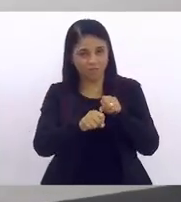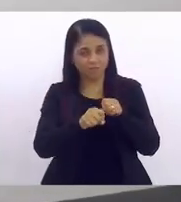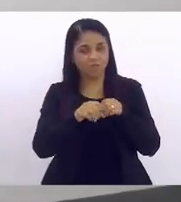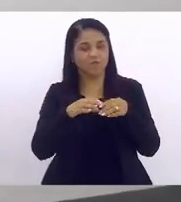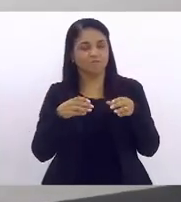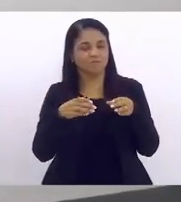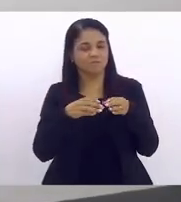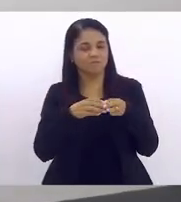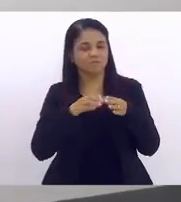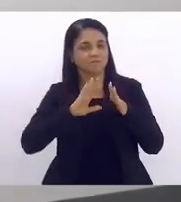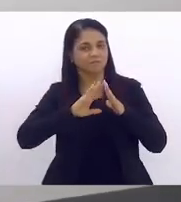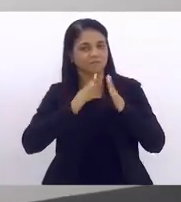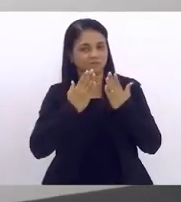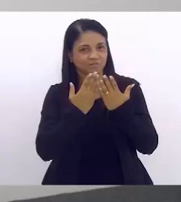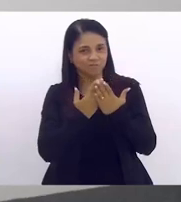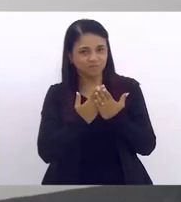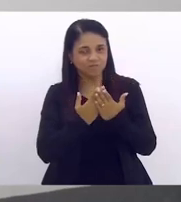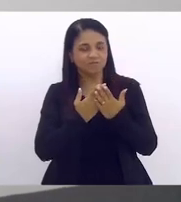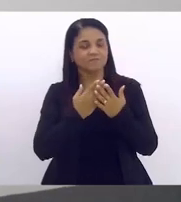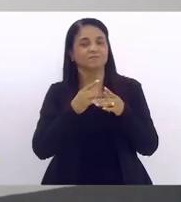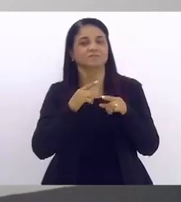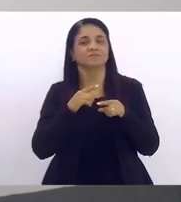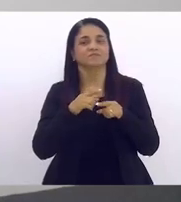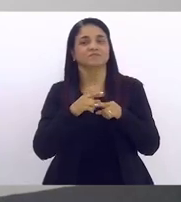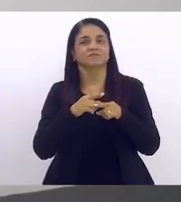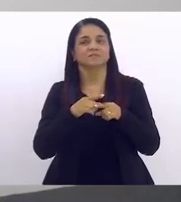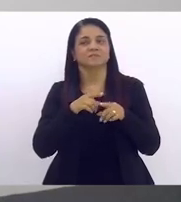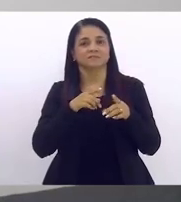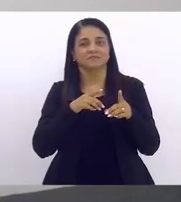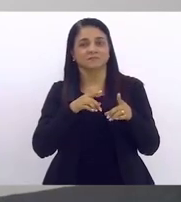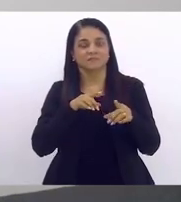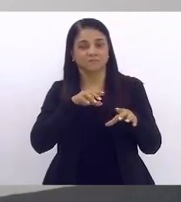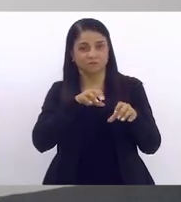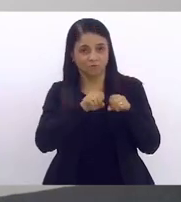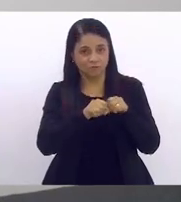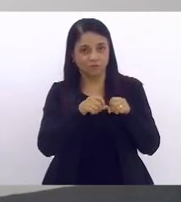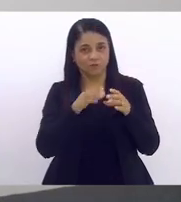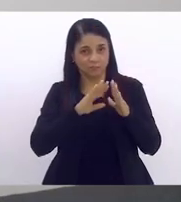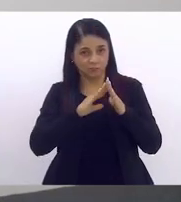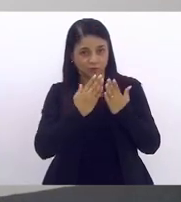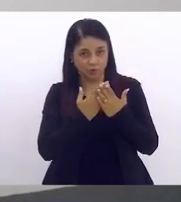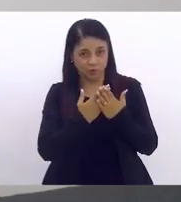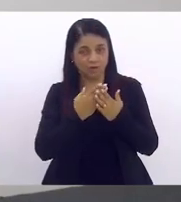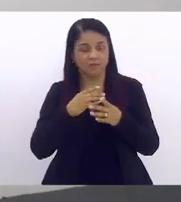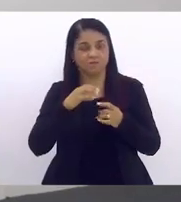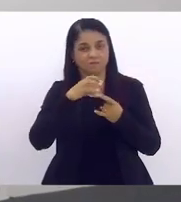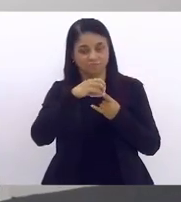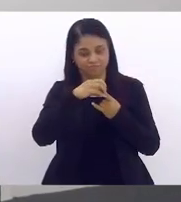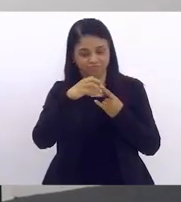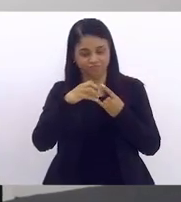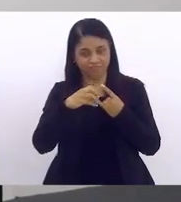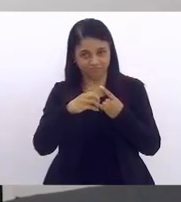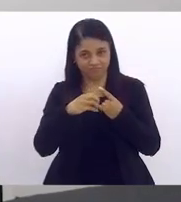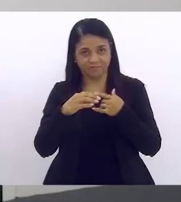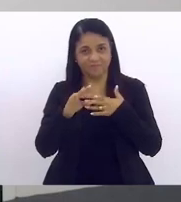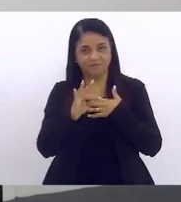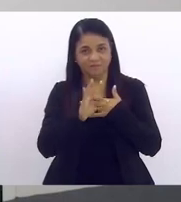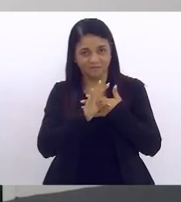Saúde Joaquim Venâncio. Fez estágio na Maria Amélia, todo esse pacote. Eu lembro dela.